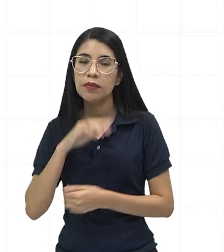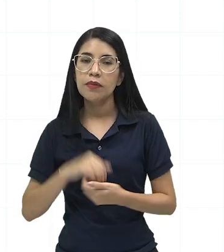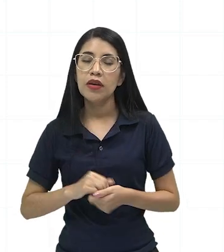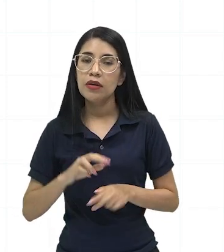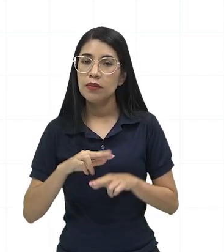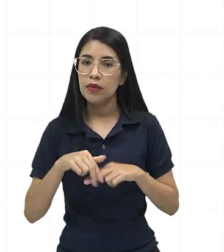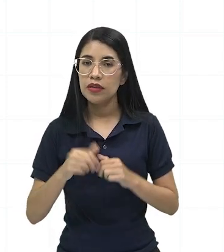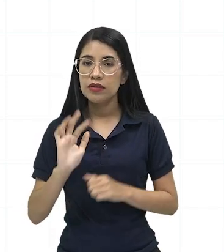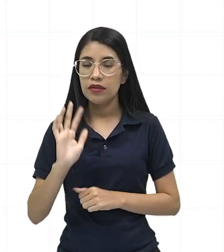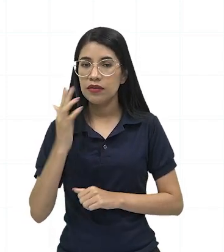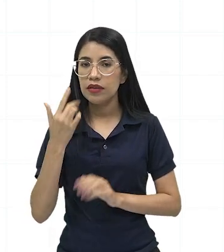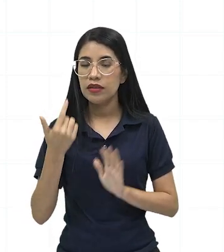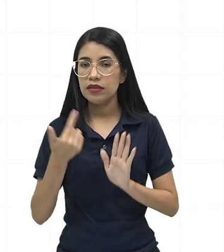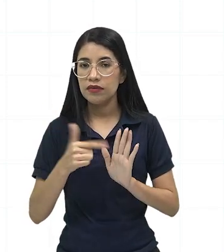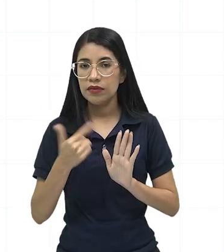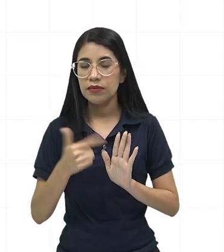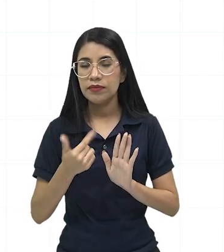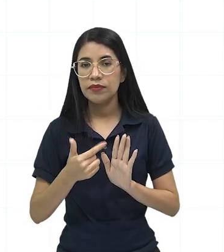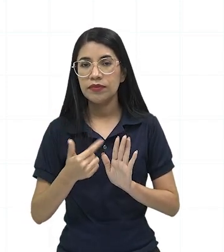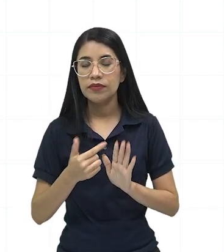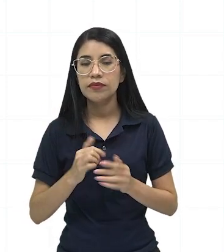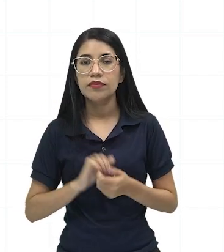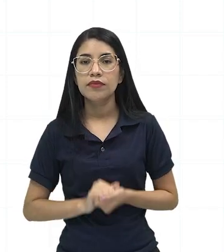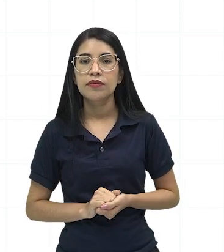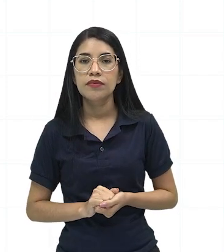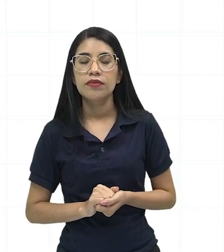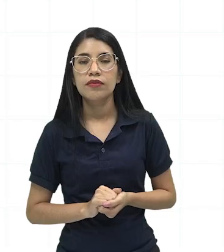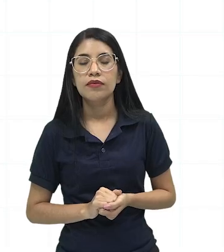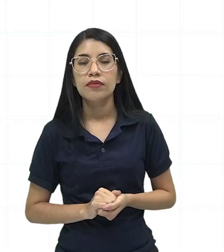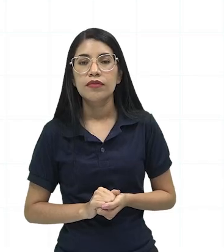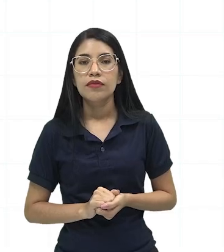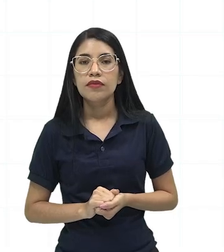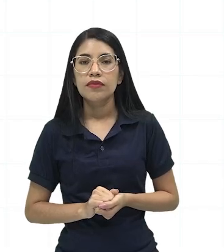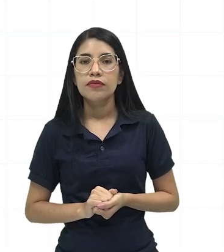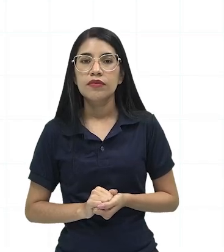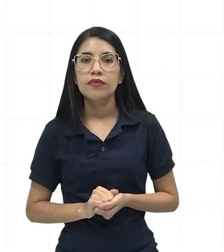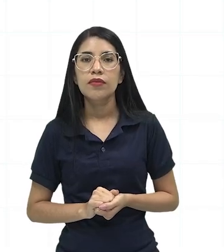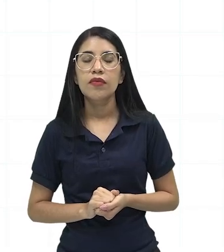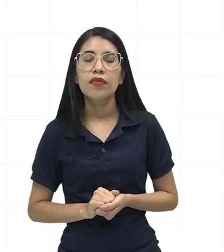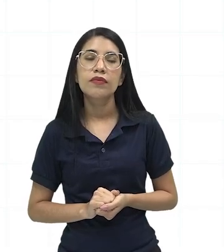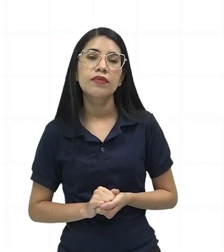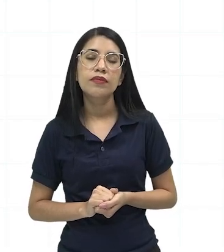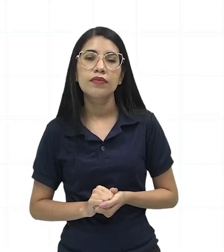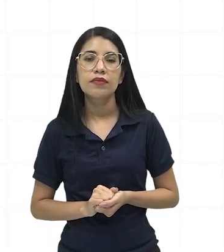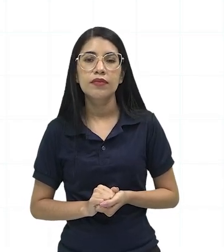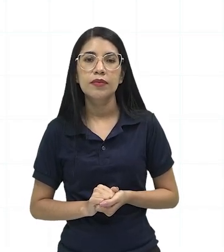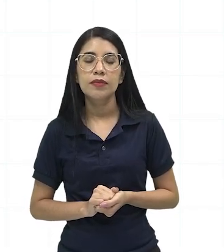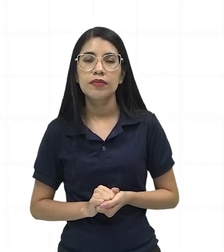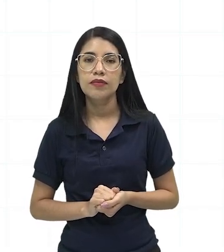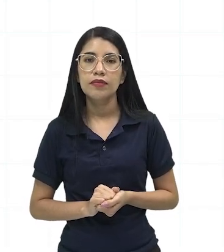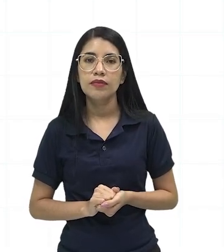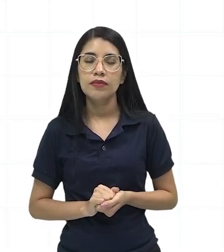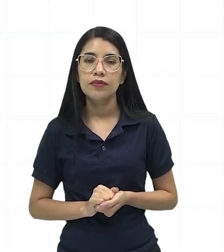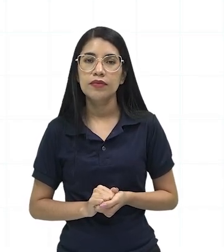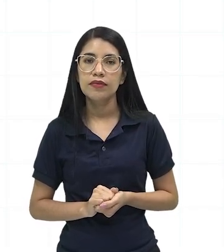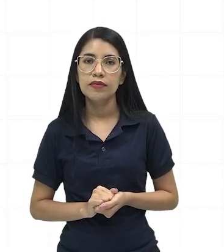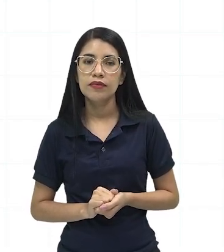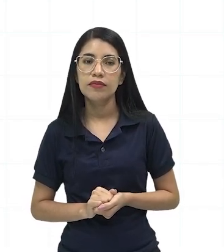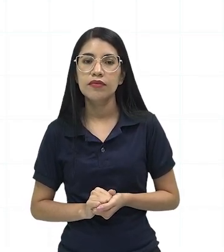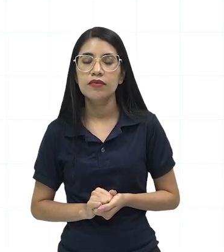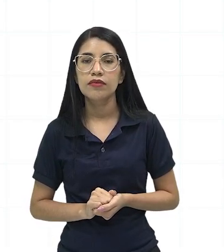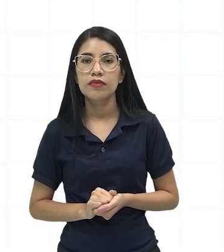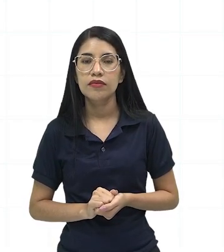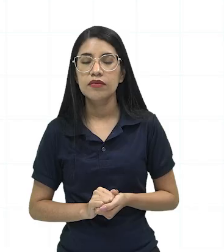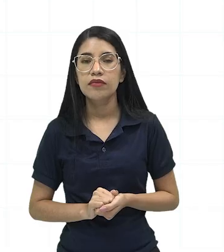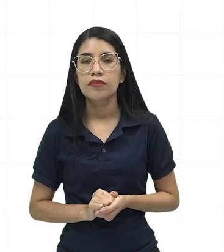acontece a partir da segunda frase, a partir da segunda parte do texto.